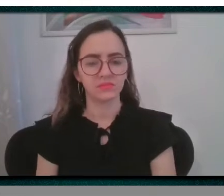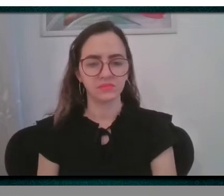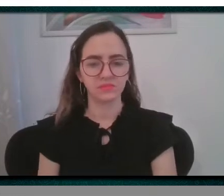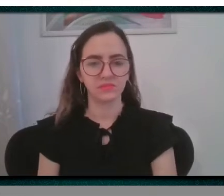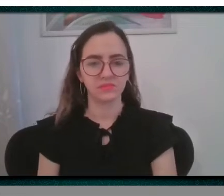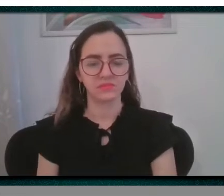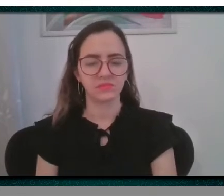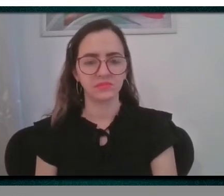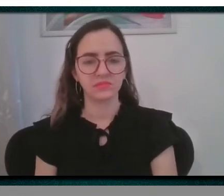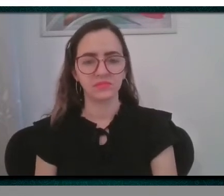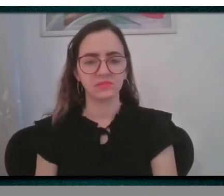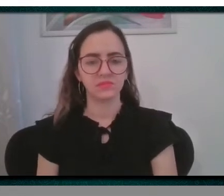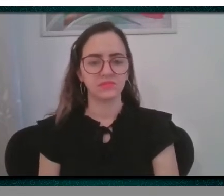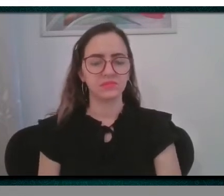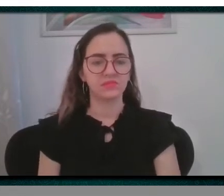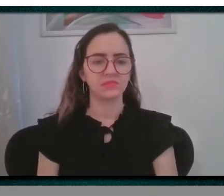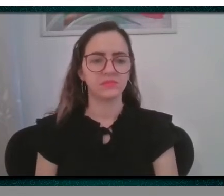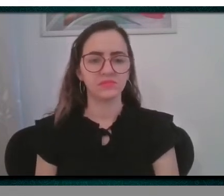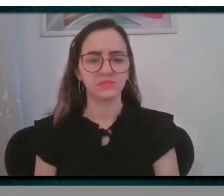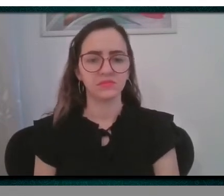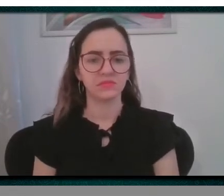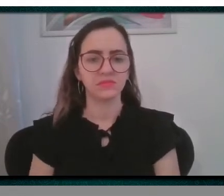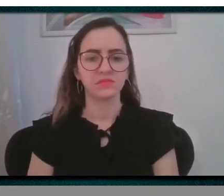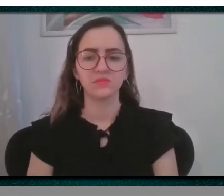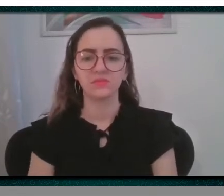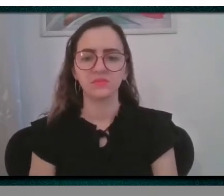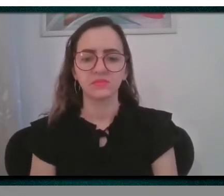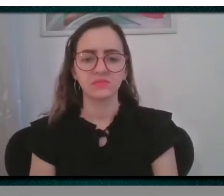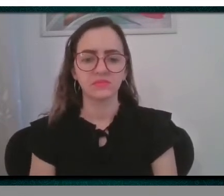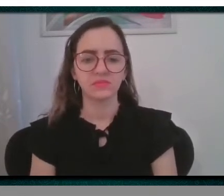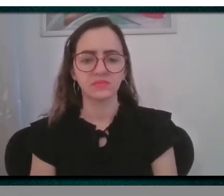Tá? E aqui a parte básica.